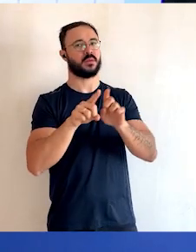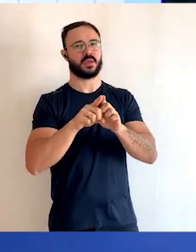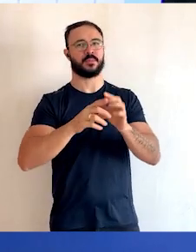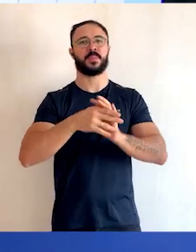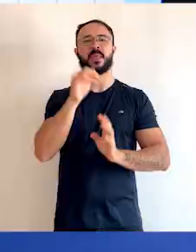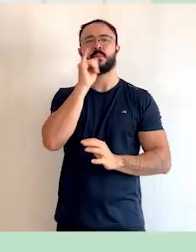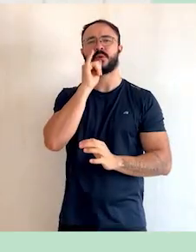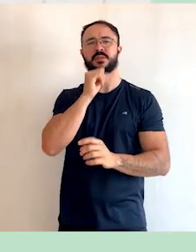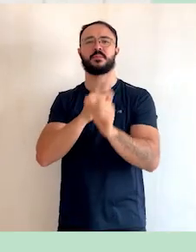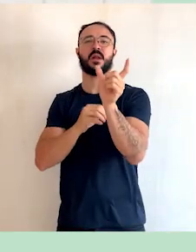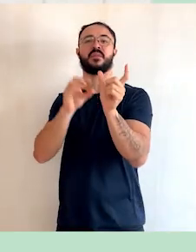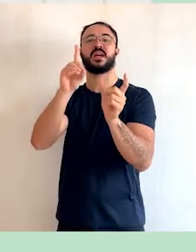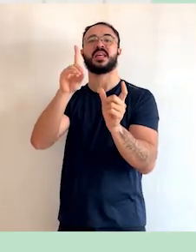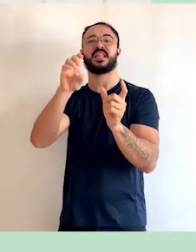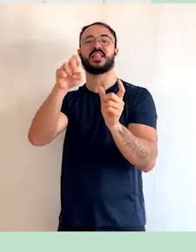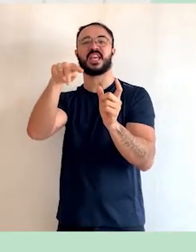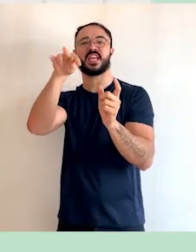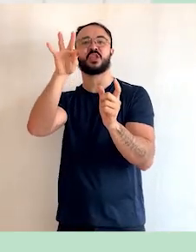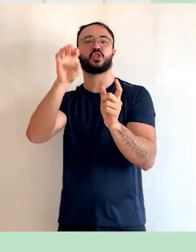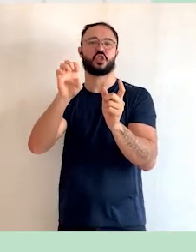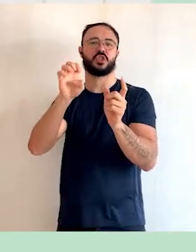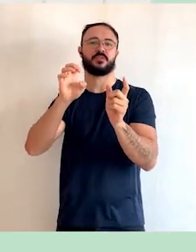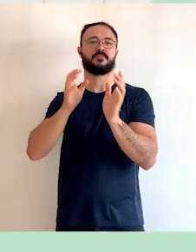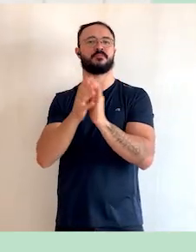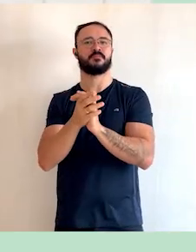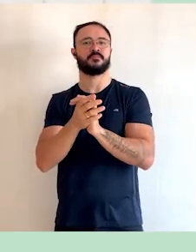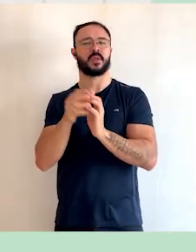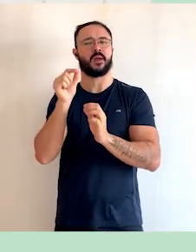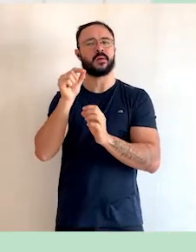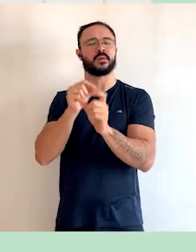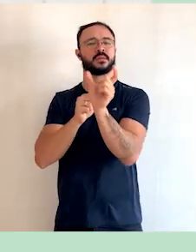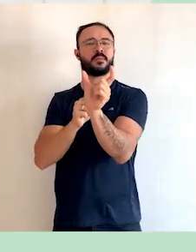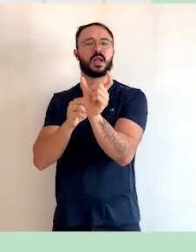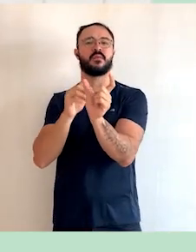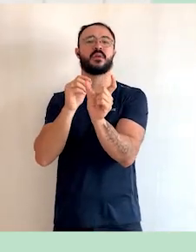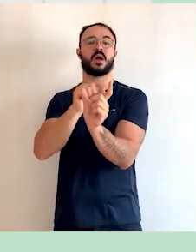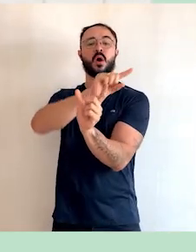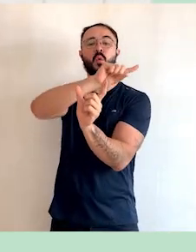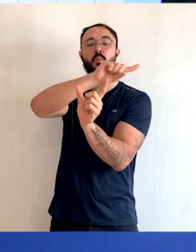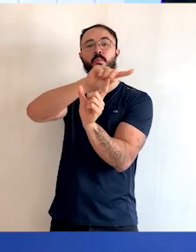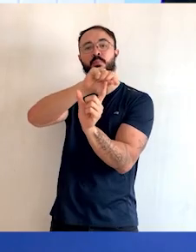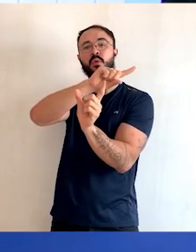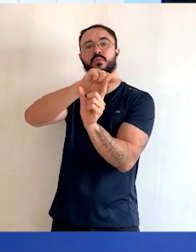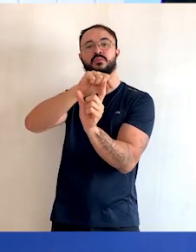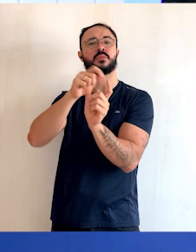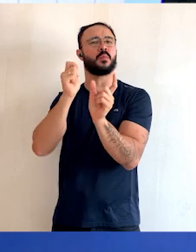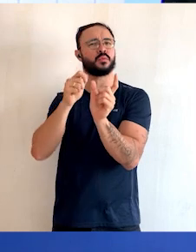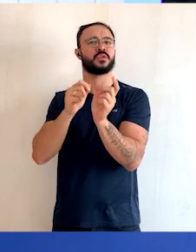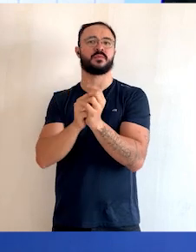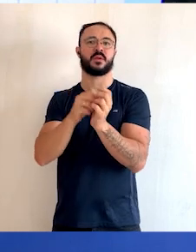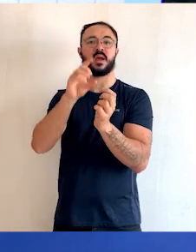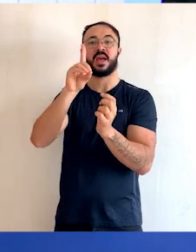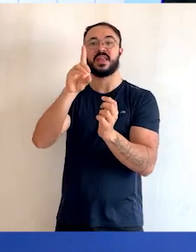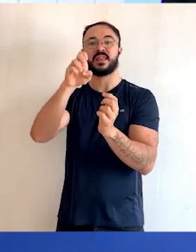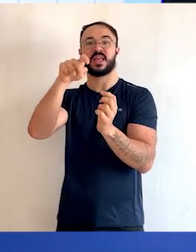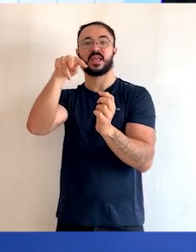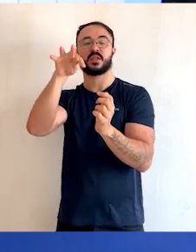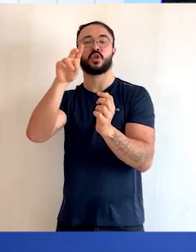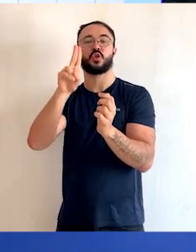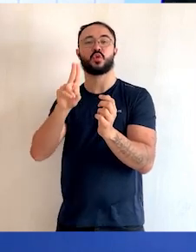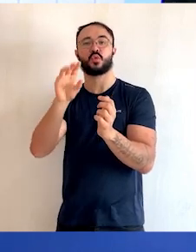exemplo, temos a palavra primitiva dente. A partir dessa palavra, podemos acrescentar um sufixo e